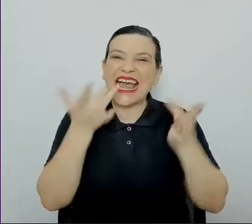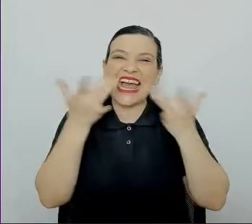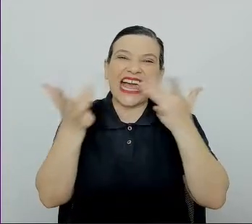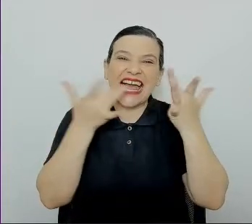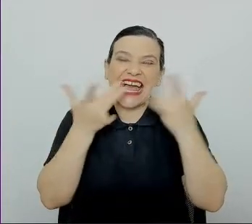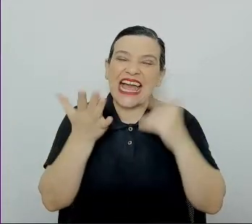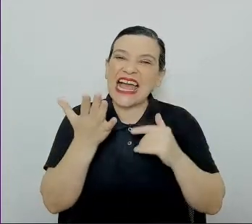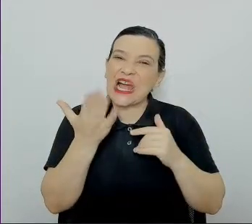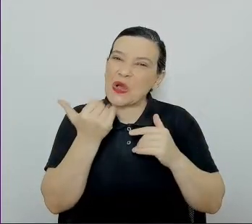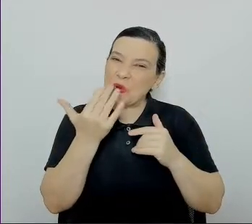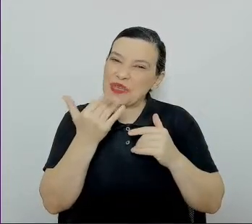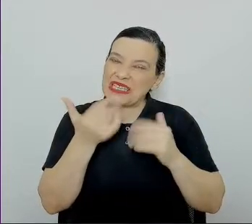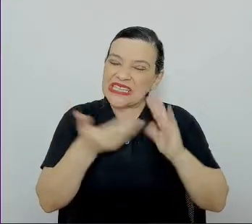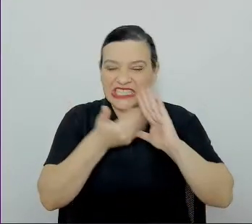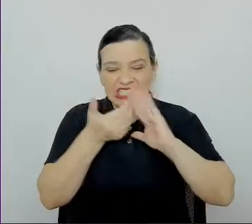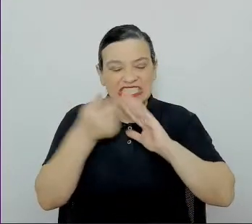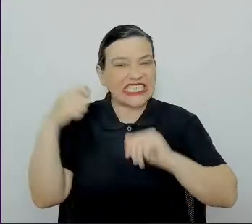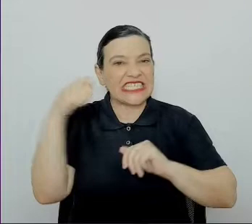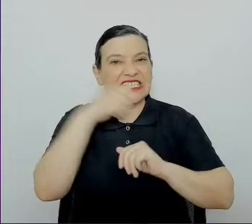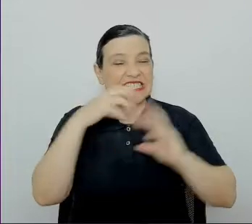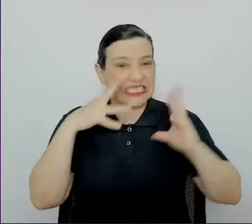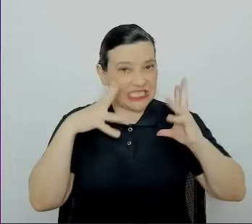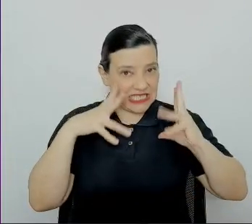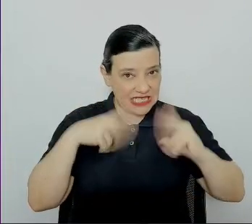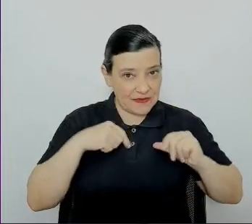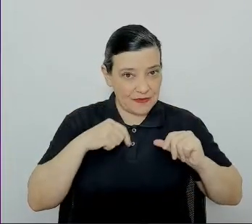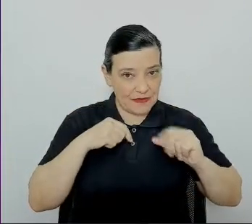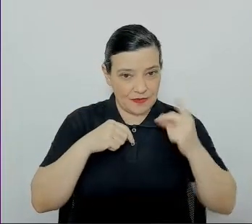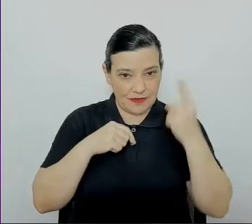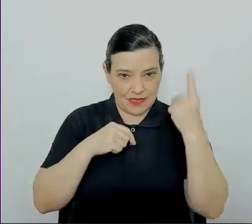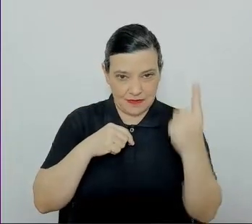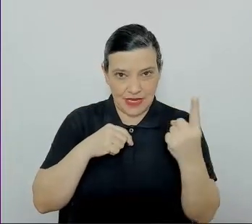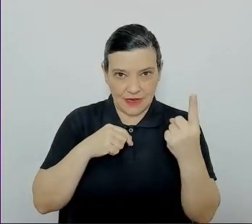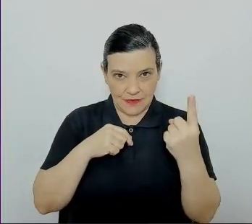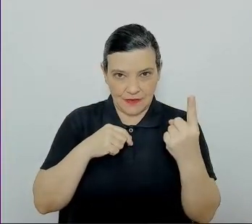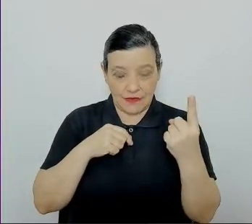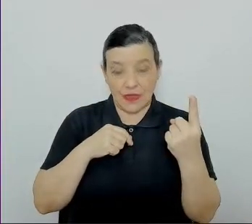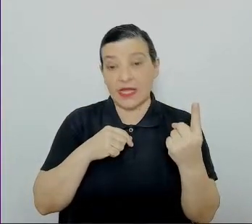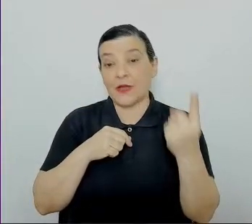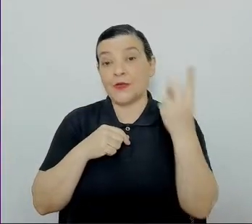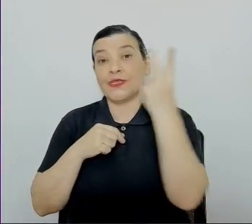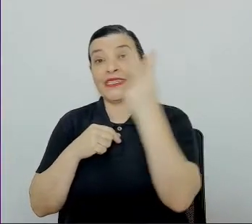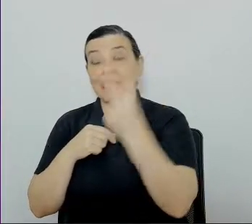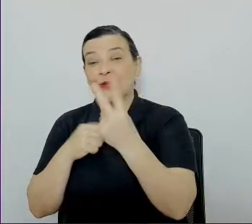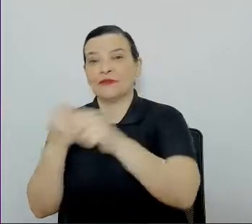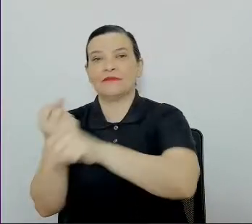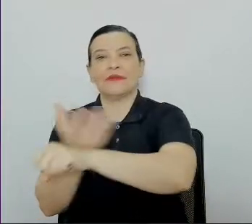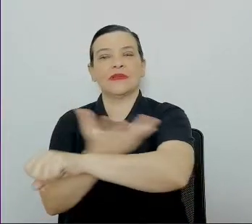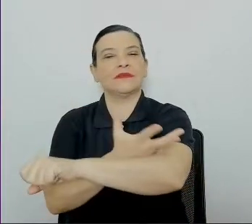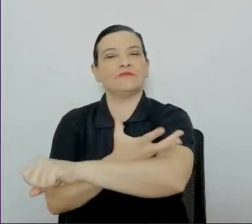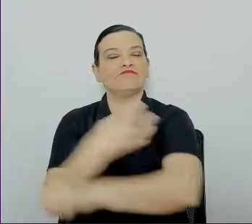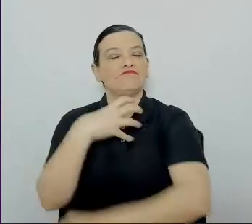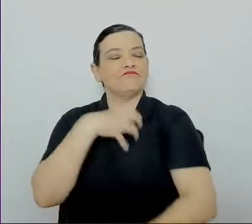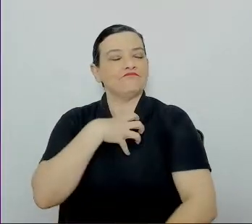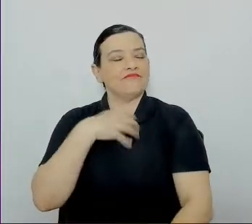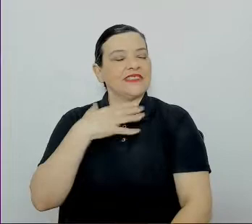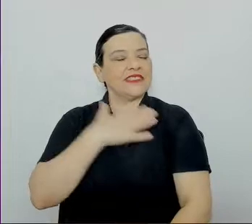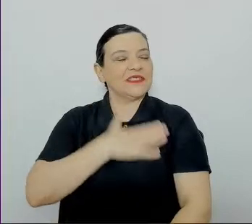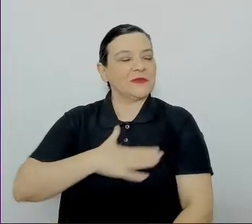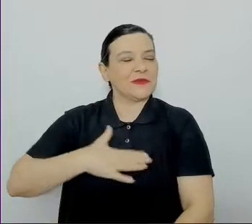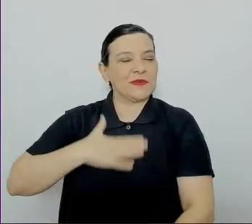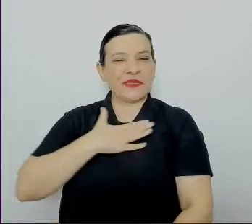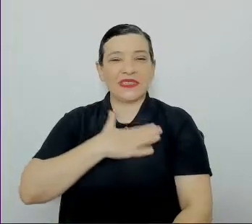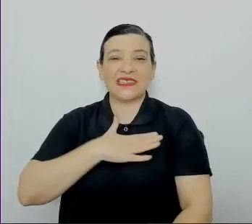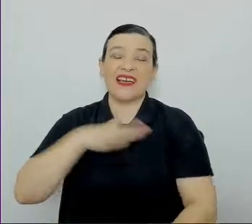alguma coisa para deixar mais limpo. Mas tem o job emocional também, que é ter uma experiência prazerosa. Por mais que a gente tenha preguiça, às vezes, de ir lá escovar o